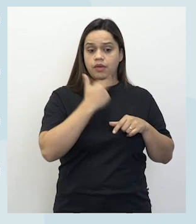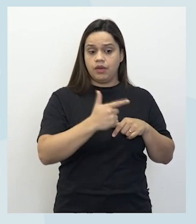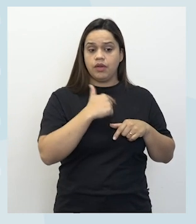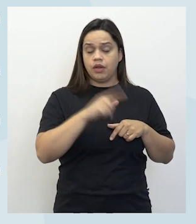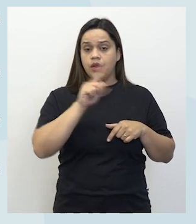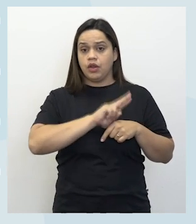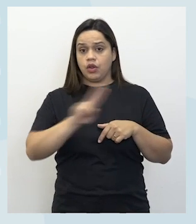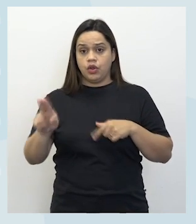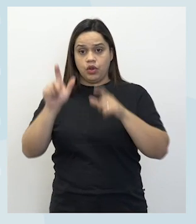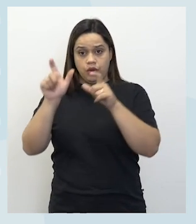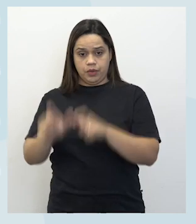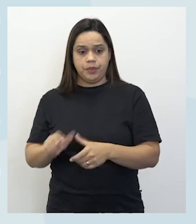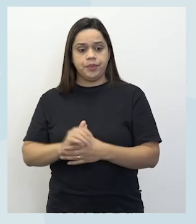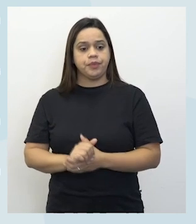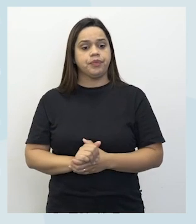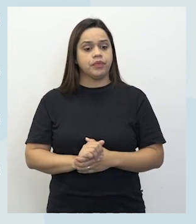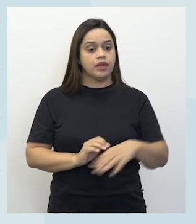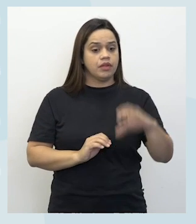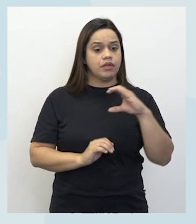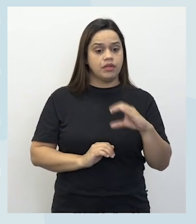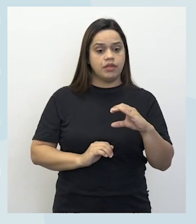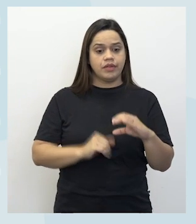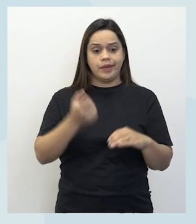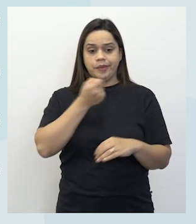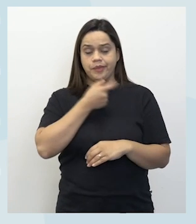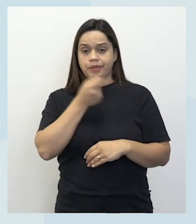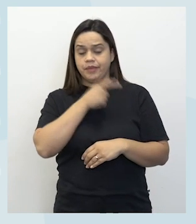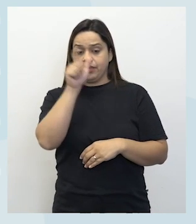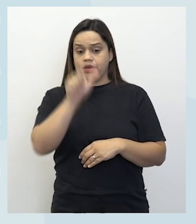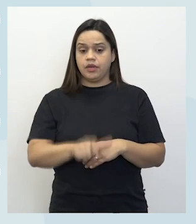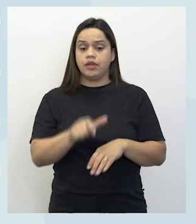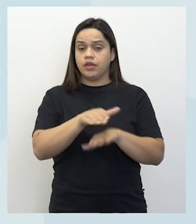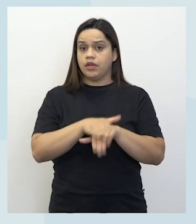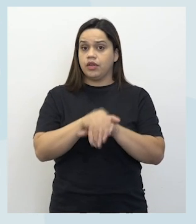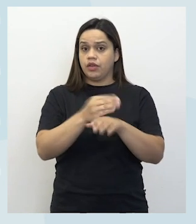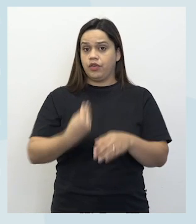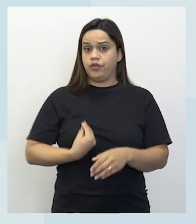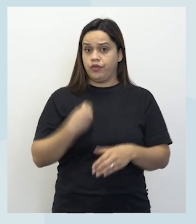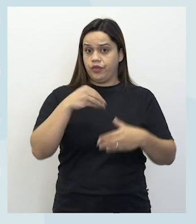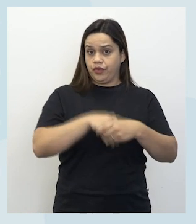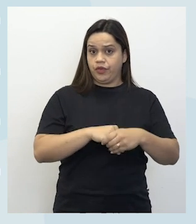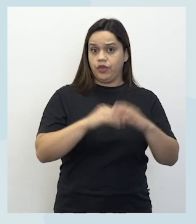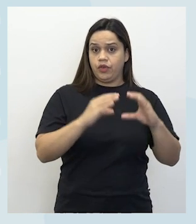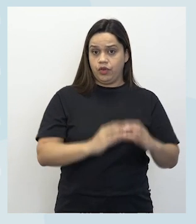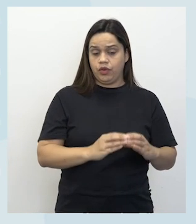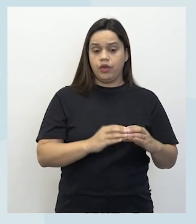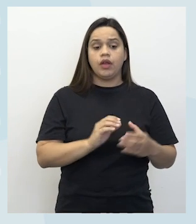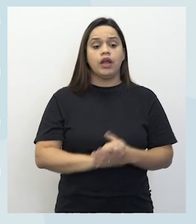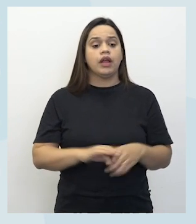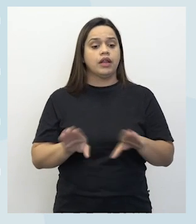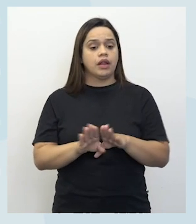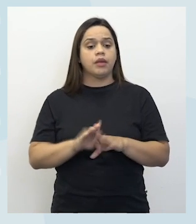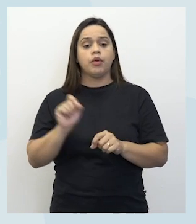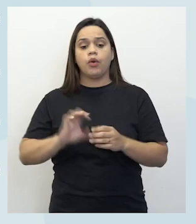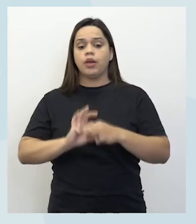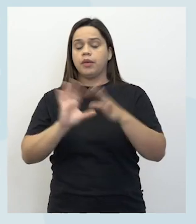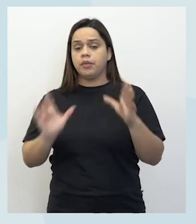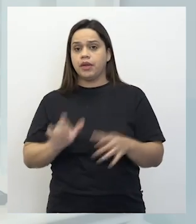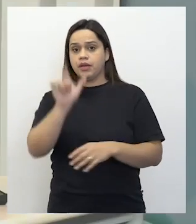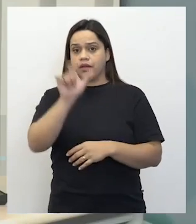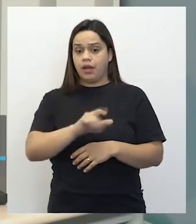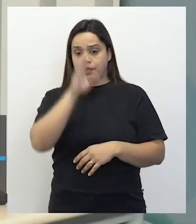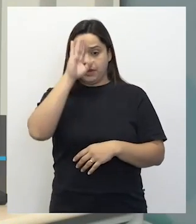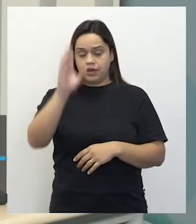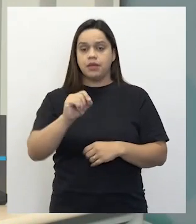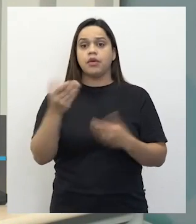principal. C, ironizar a personagem da história que se encontra em cativeiro, ou de libertar a personagem principal que se encontra em cativeiro. Eles já